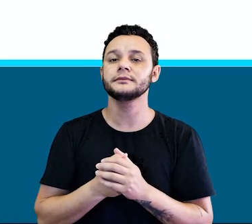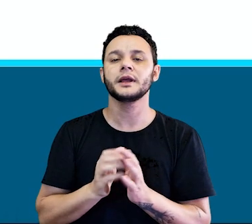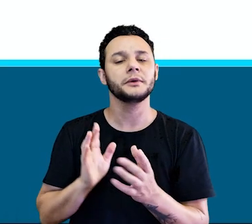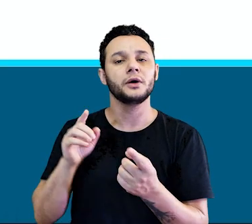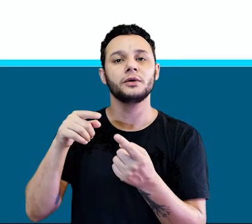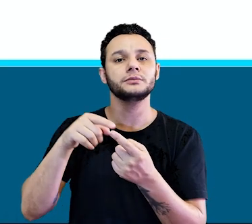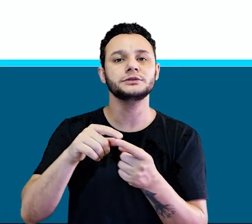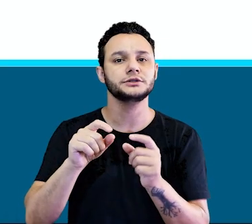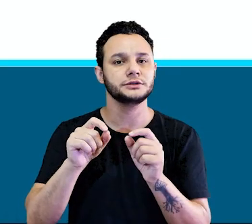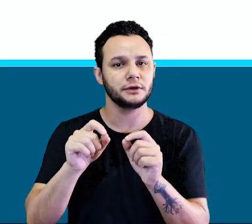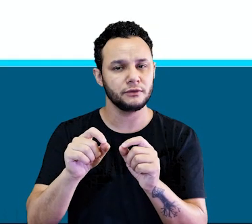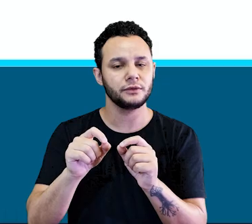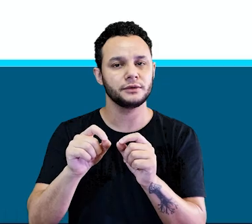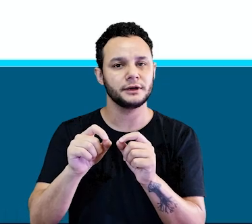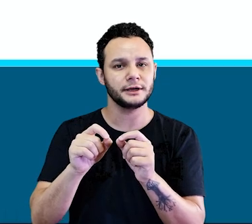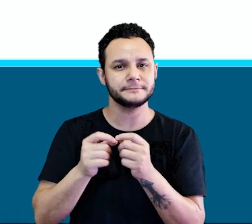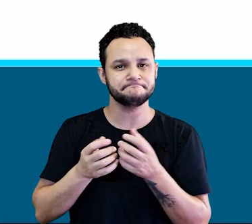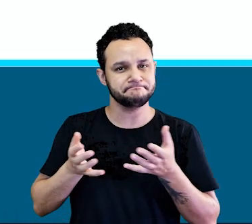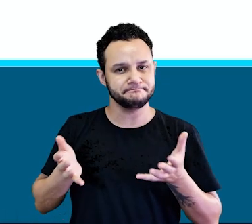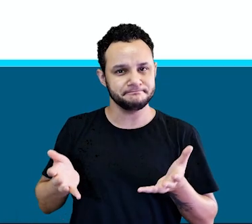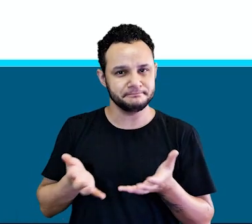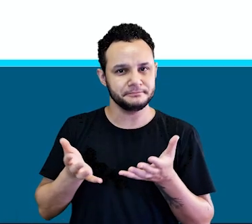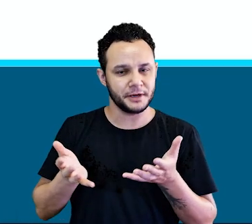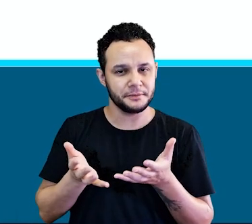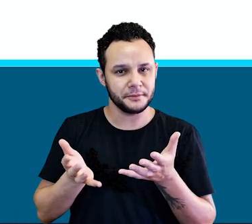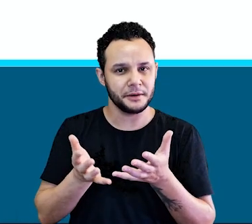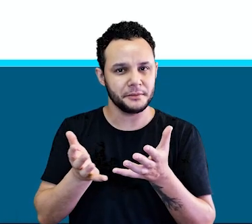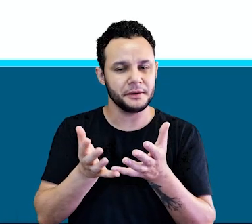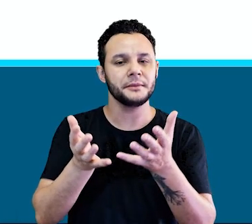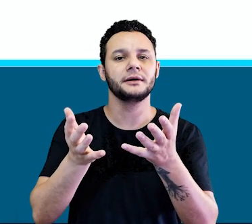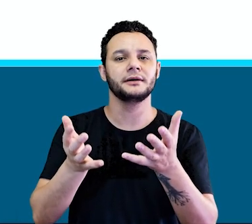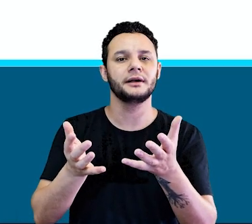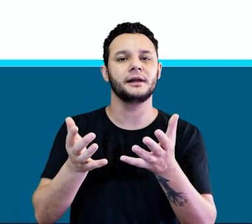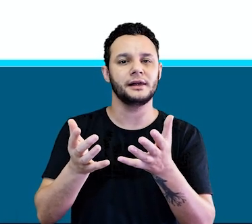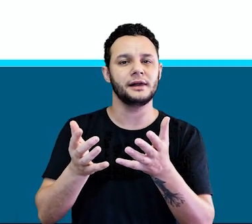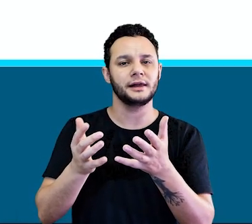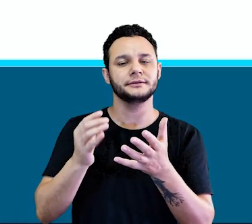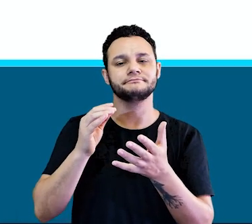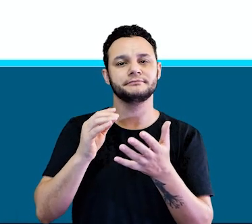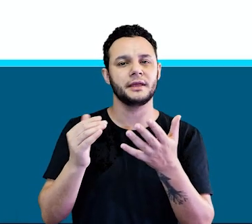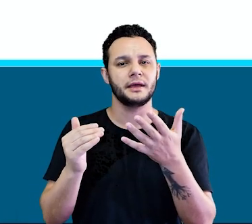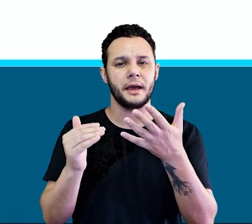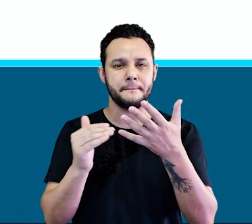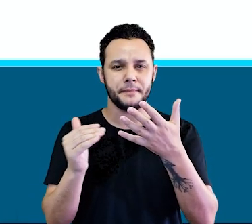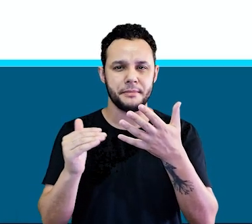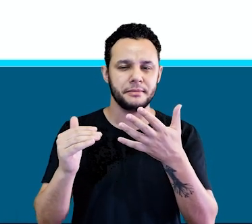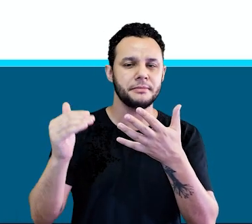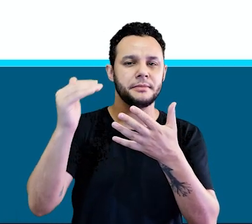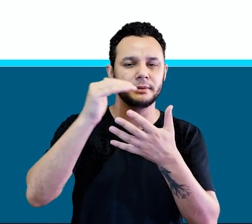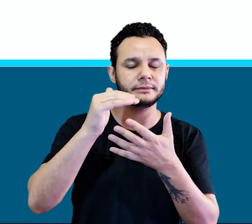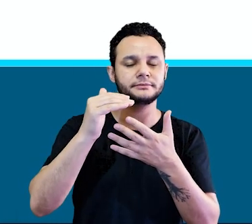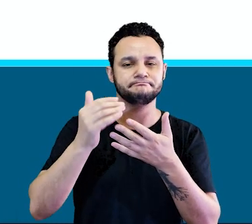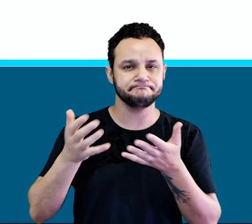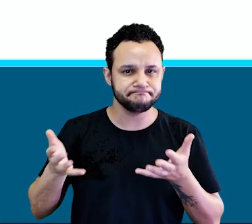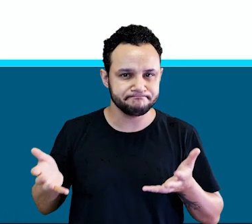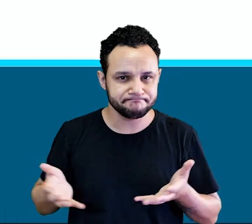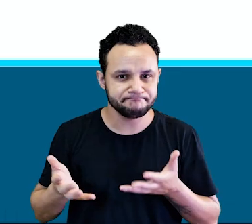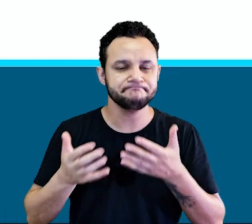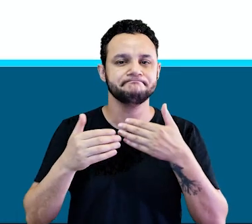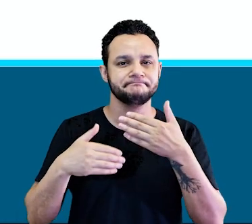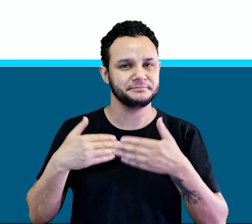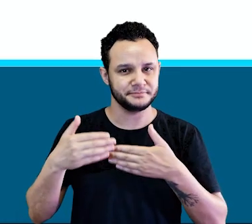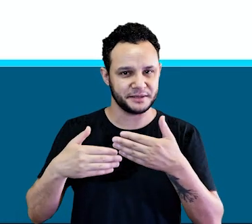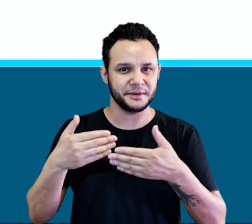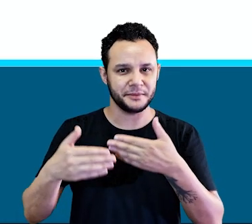gratuito, com o propósito o quê? De contribuir para o provimento das necessidades prioritárias dos